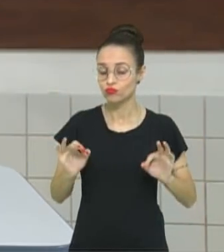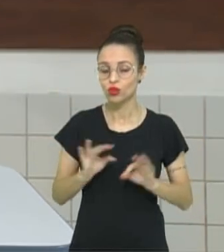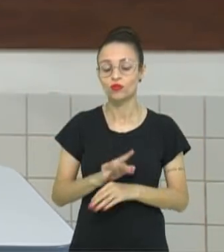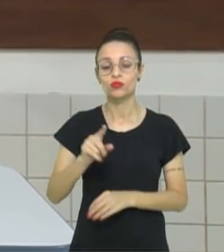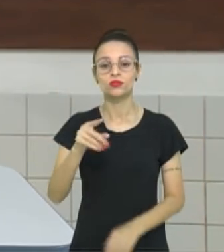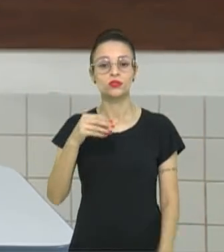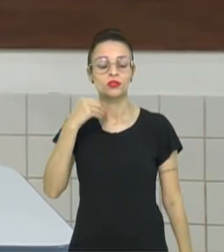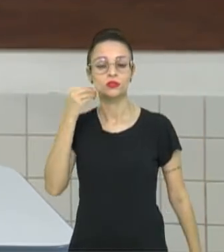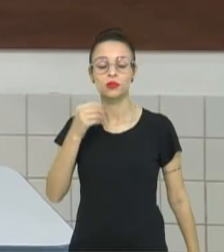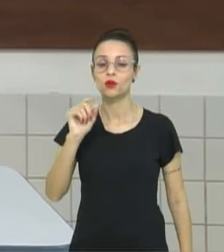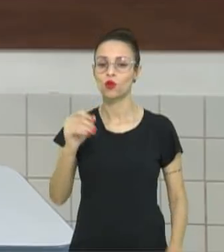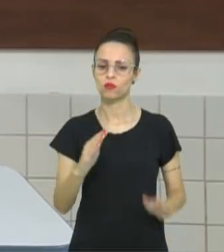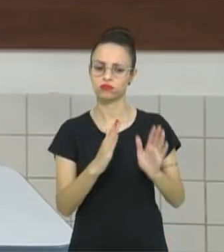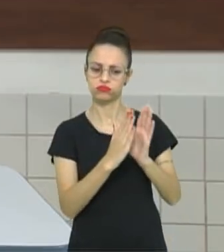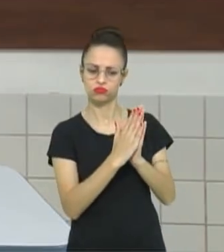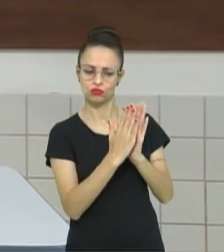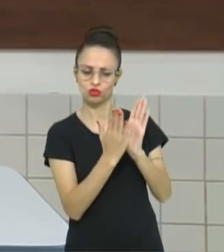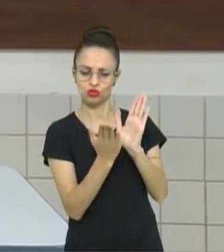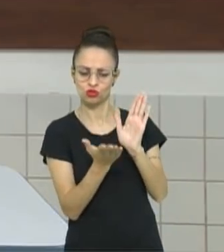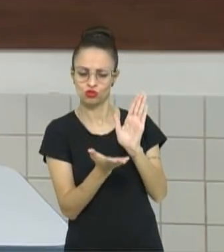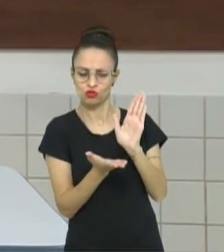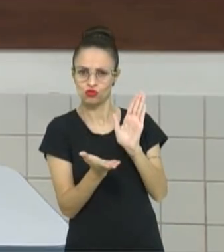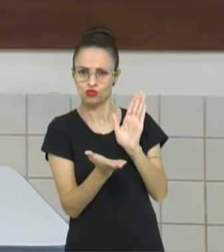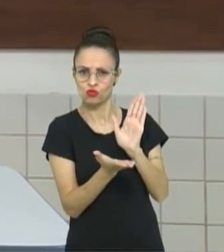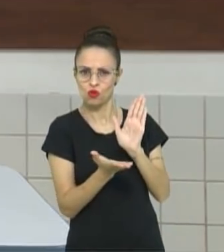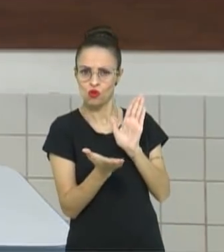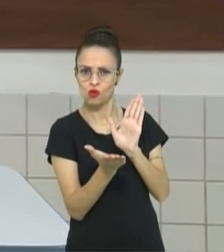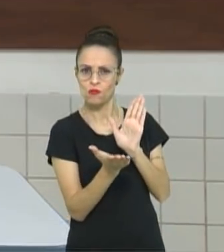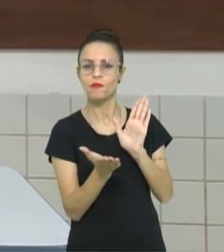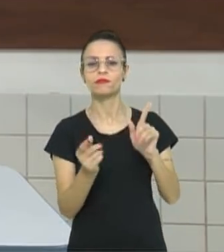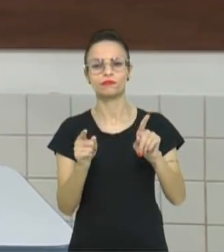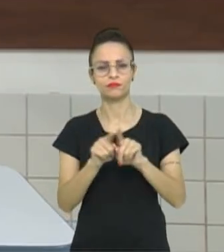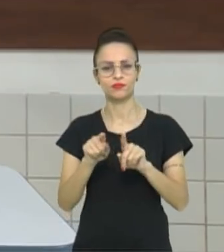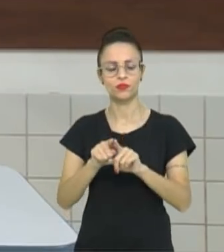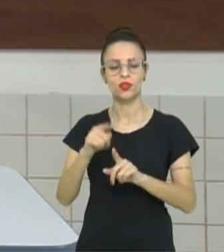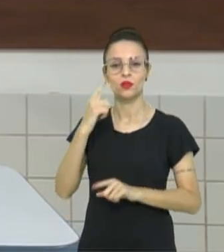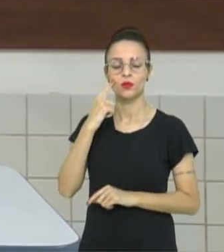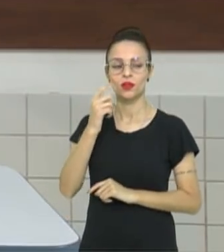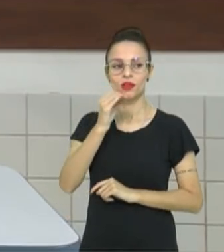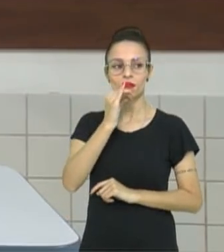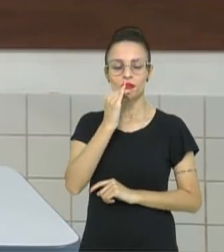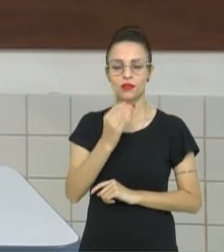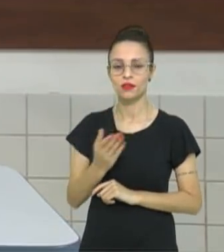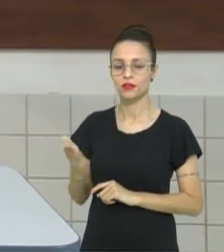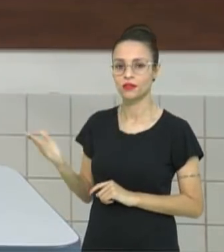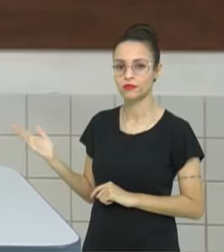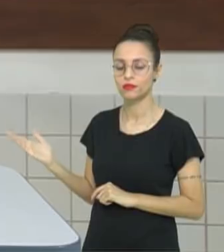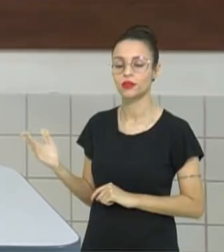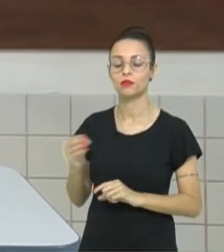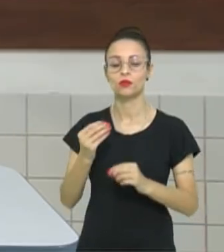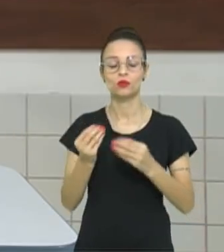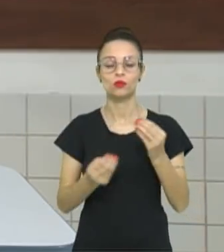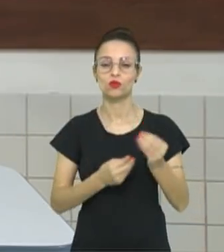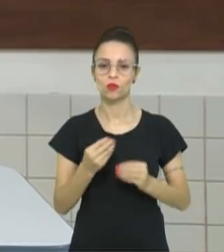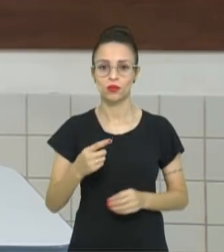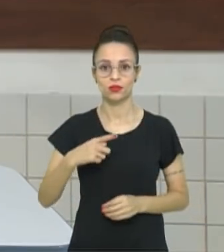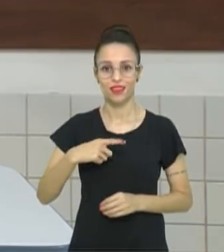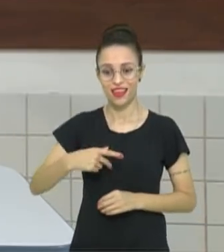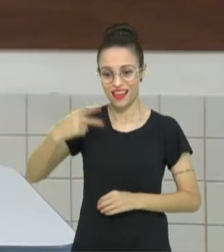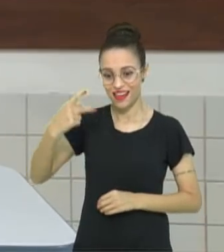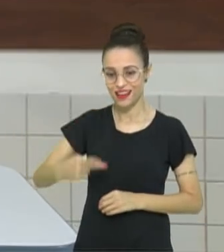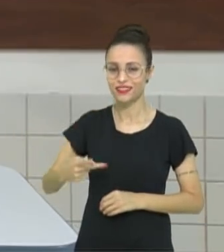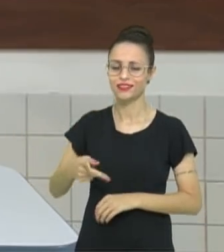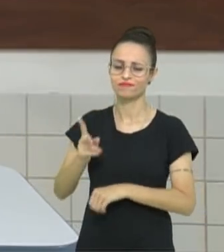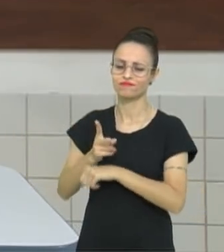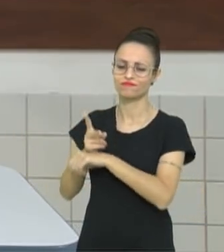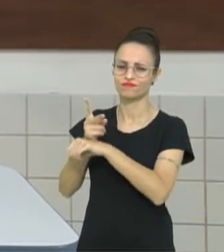experiência através da sombra também. Eu vou te mostrar aqui um exemplo, né? Aqui tem bastante luz aqui no estúdio, então